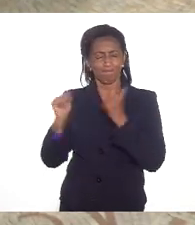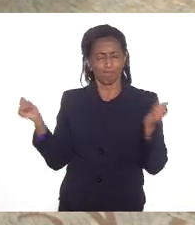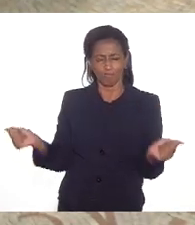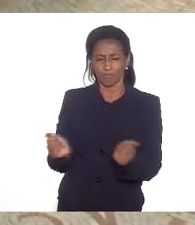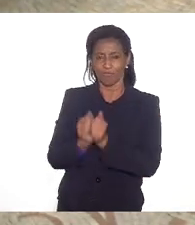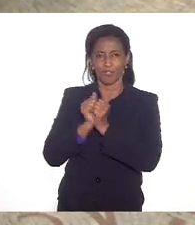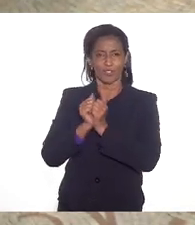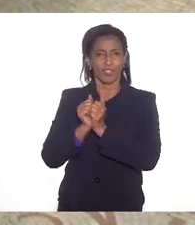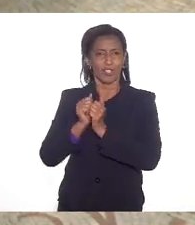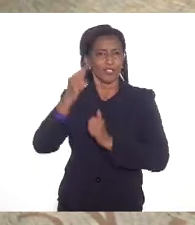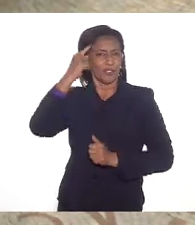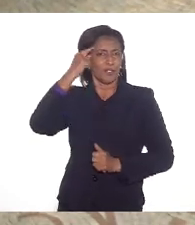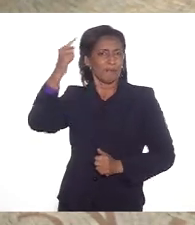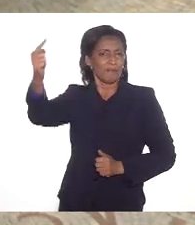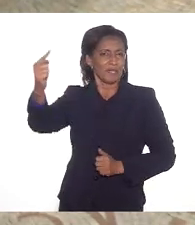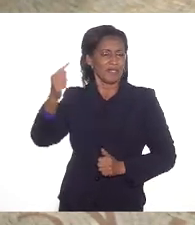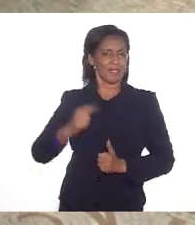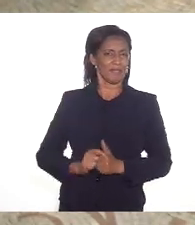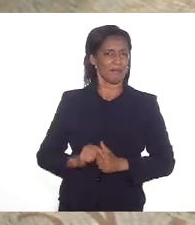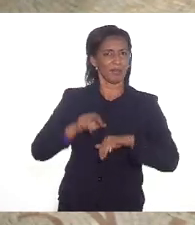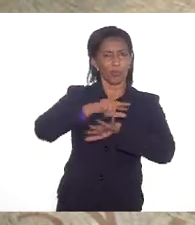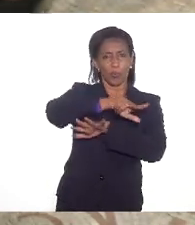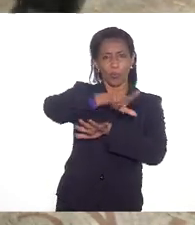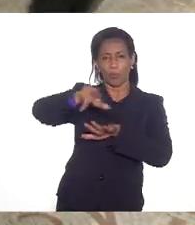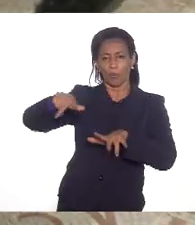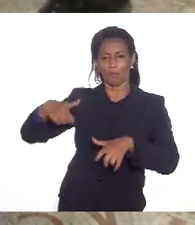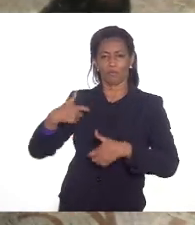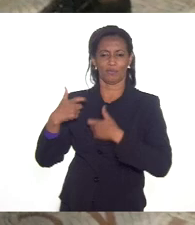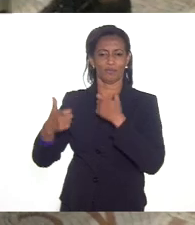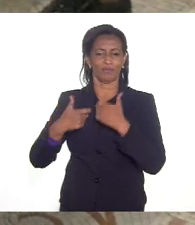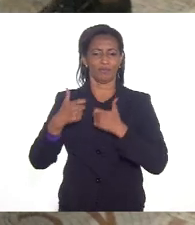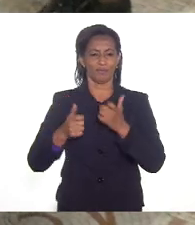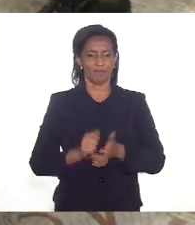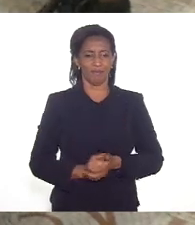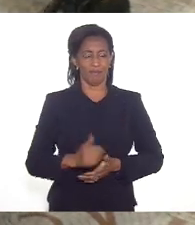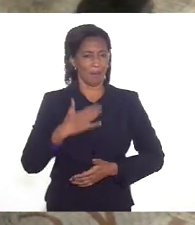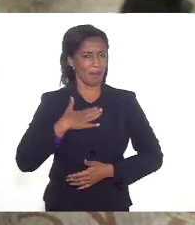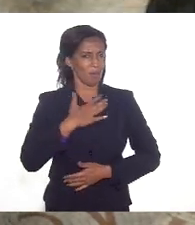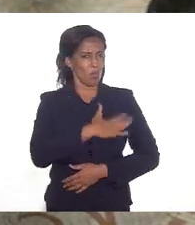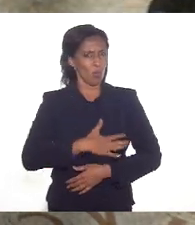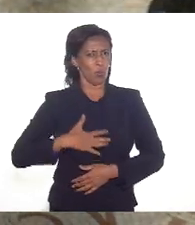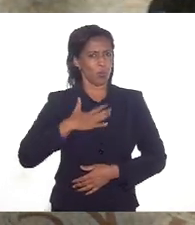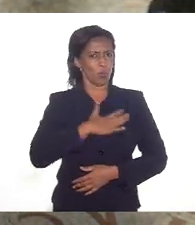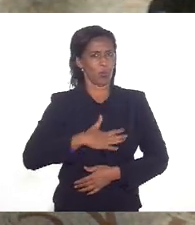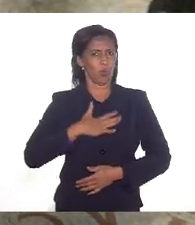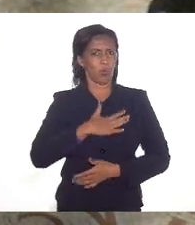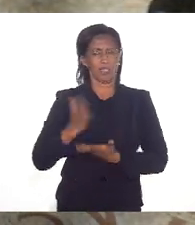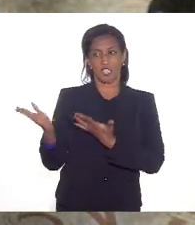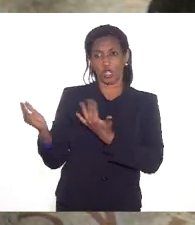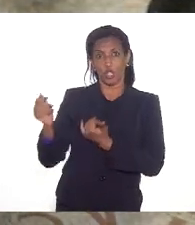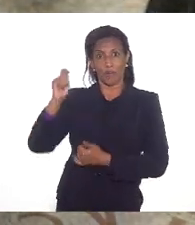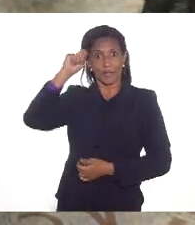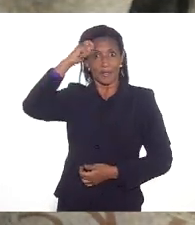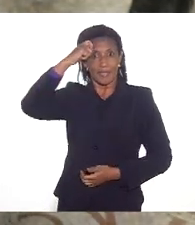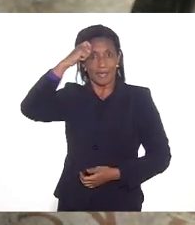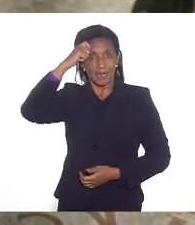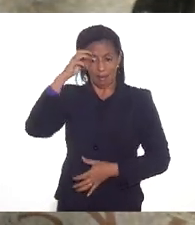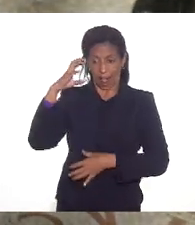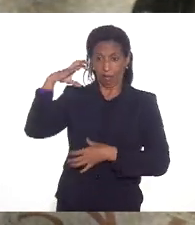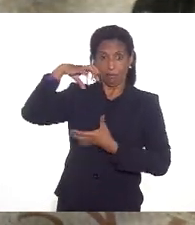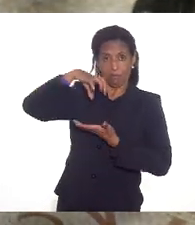ideologia de trincheiras e de diversas batalhas para mim é muito gratificante ser uma jovem negra